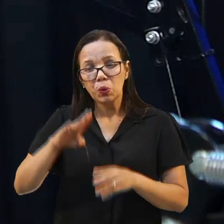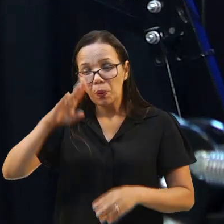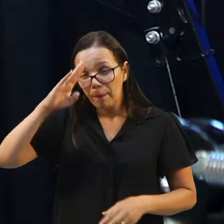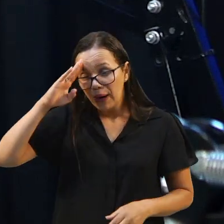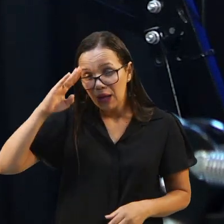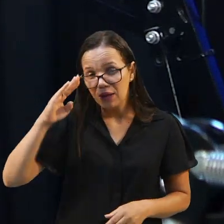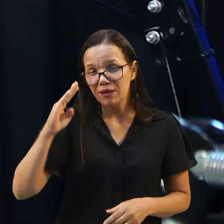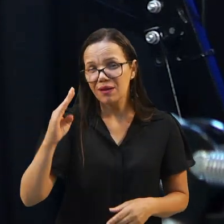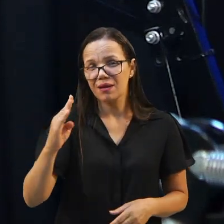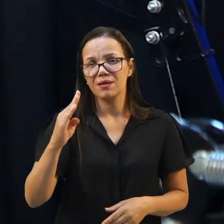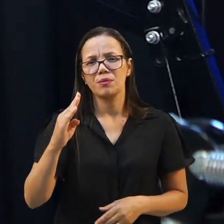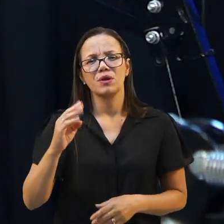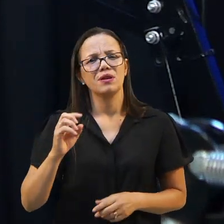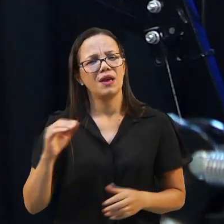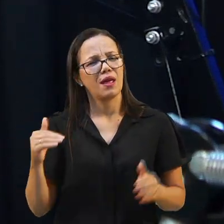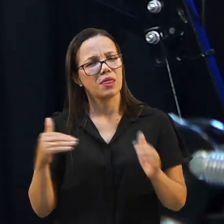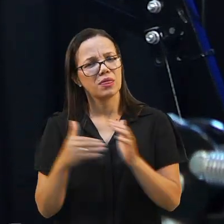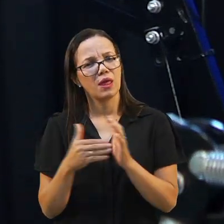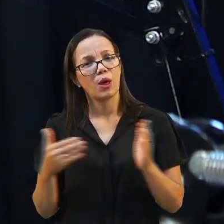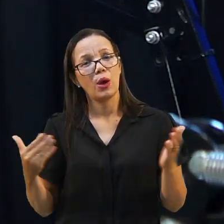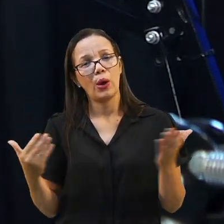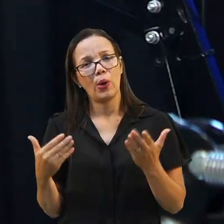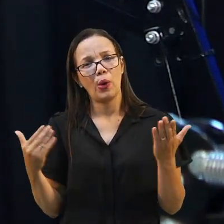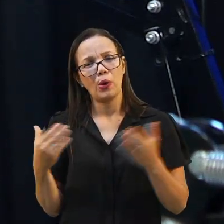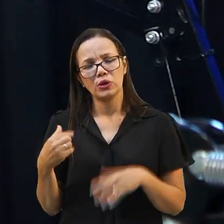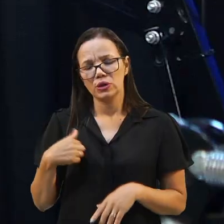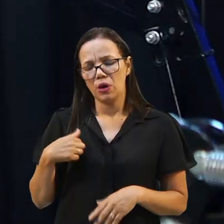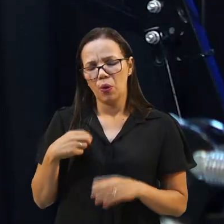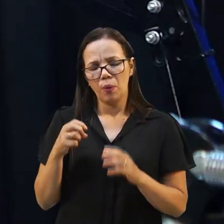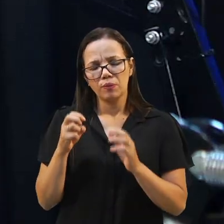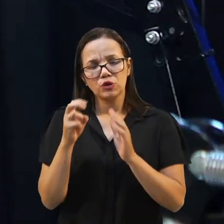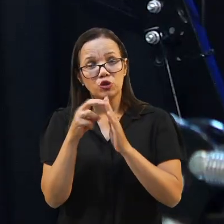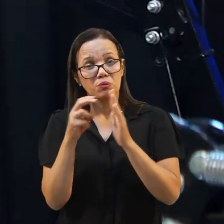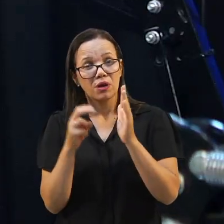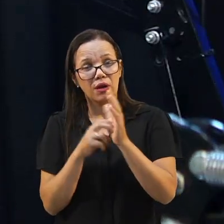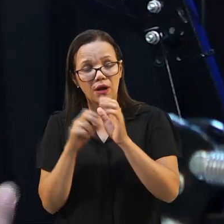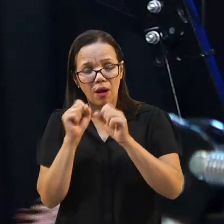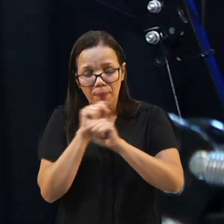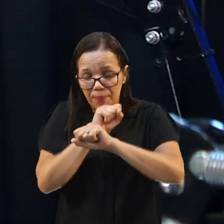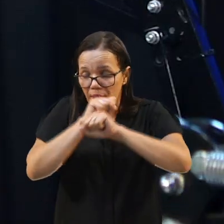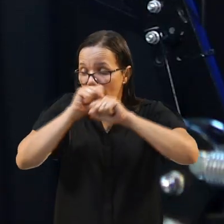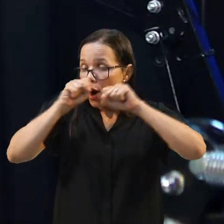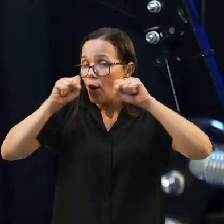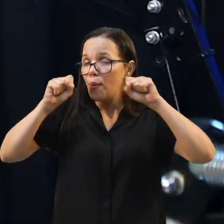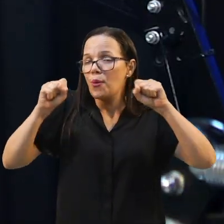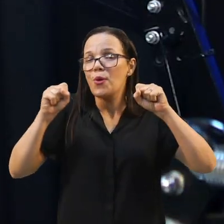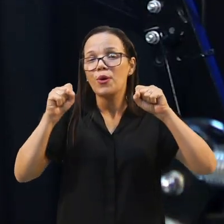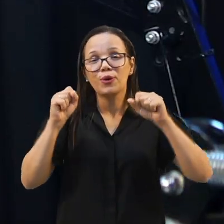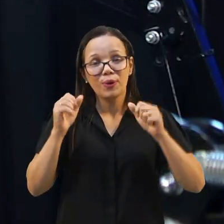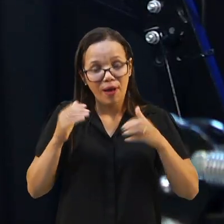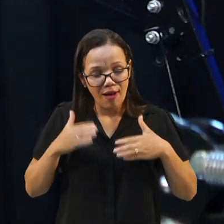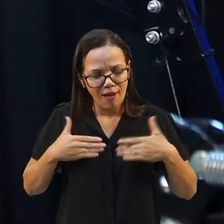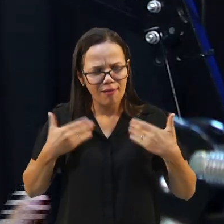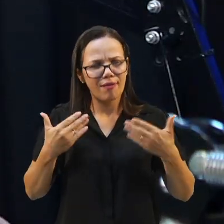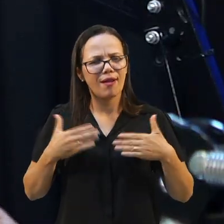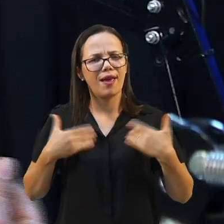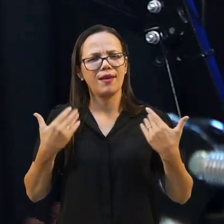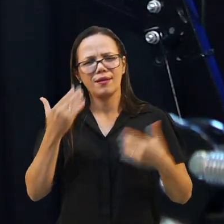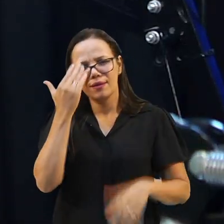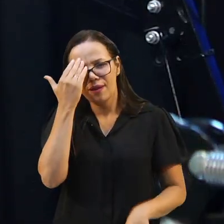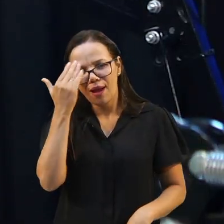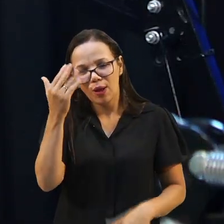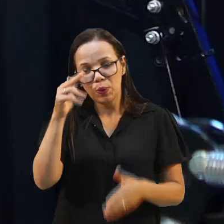princípio, e até hoje eu levanto de manhã com satisfação de levantar e